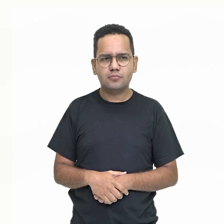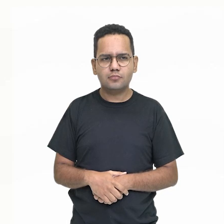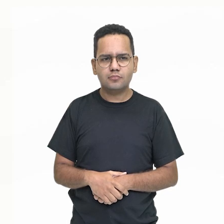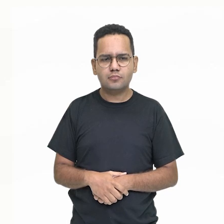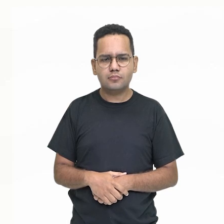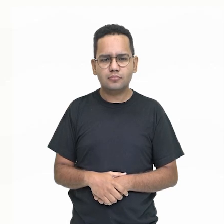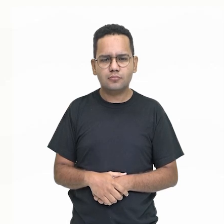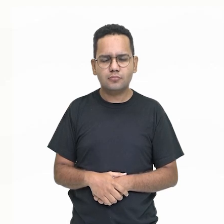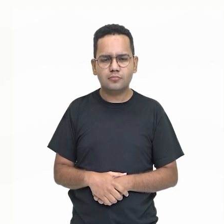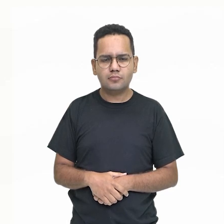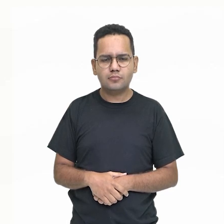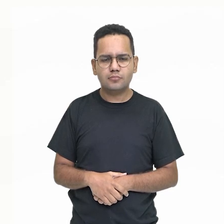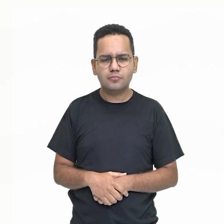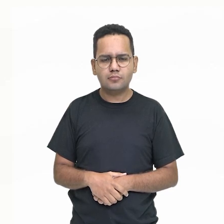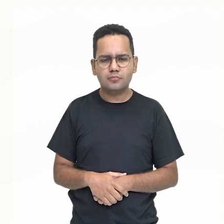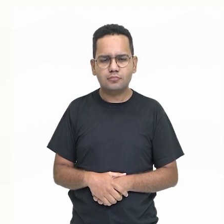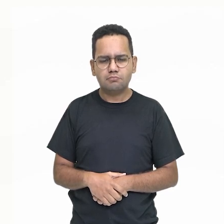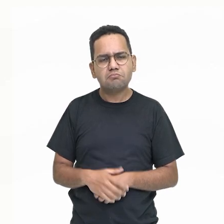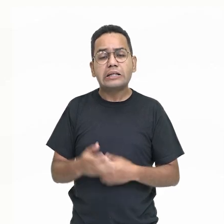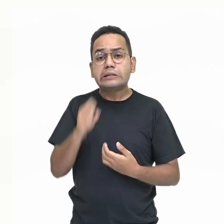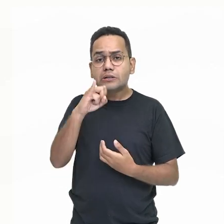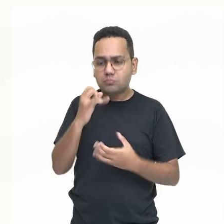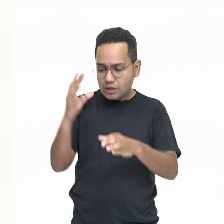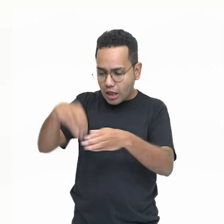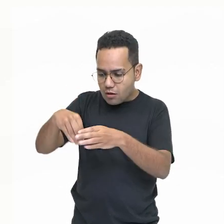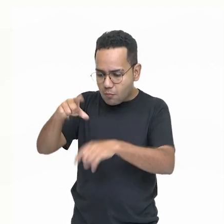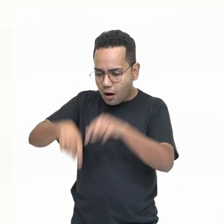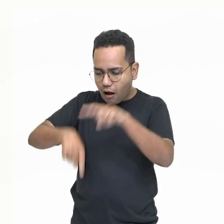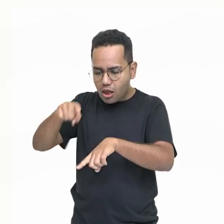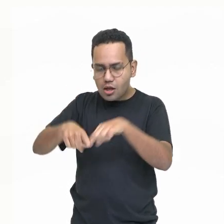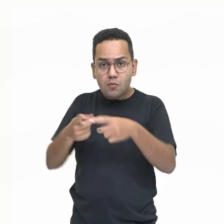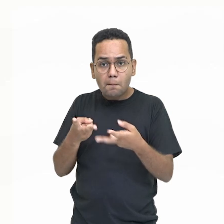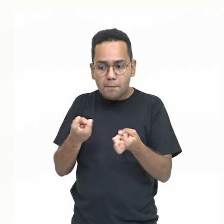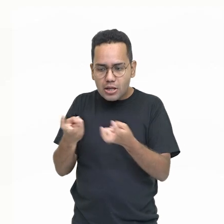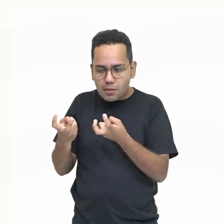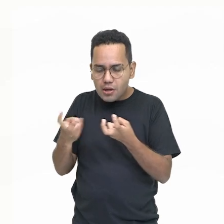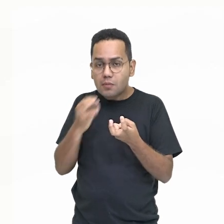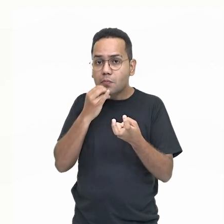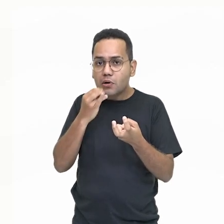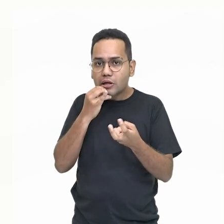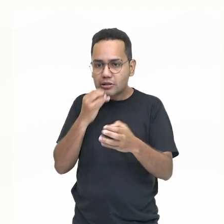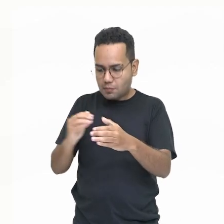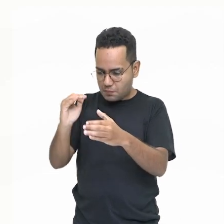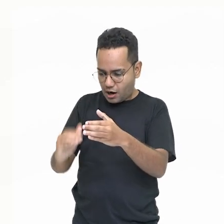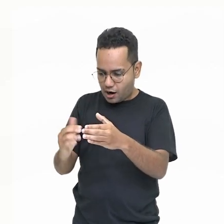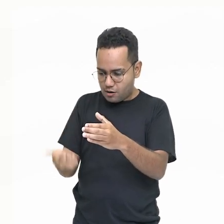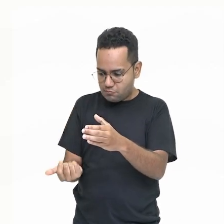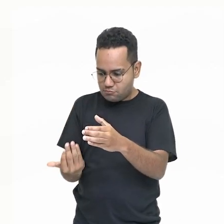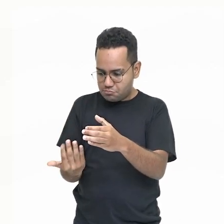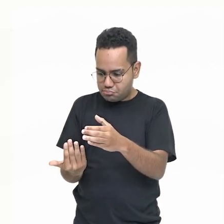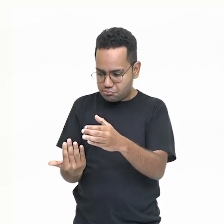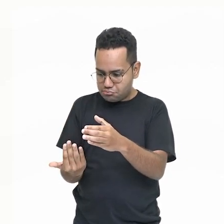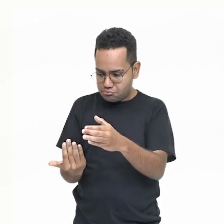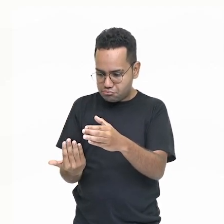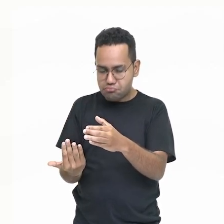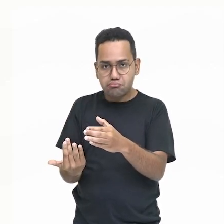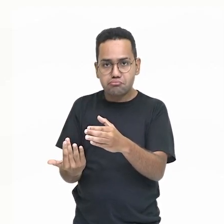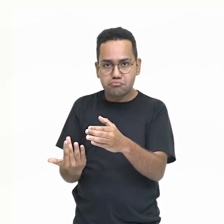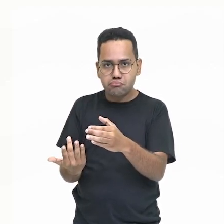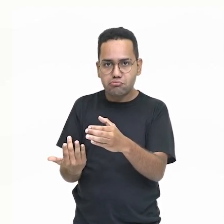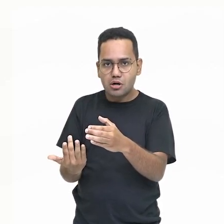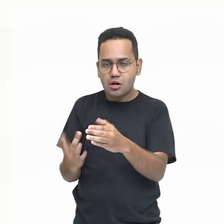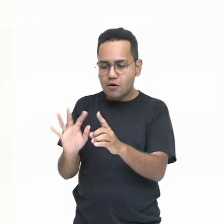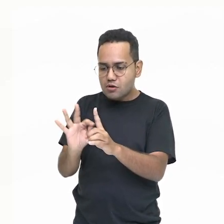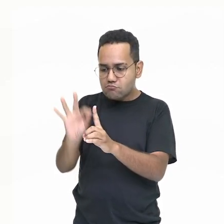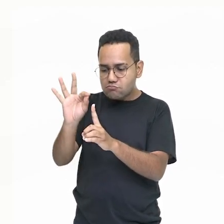de convecção, ou seja, você vai ter um momento, ar quente vai estar embaixo, aí ele vai subir, o ar frio aí vai ficar